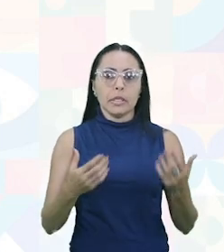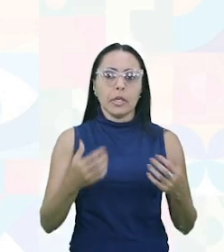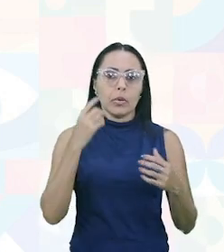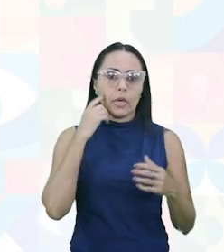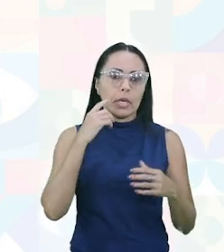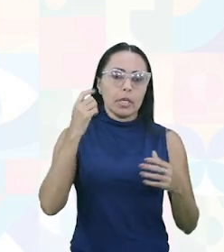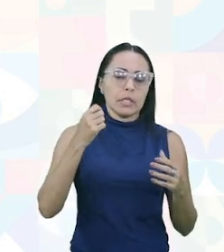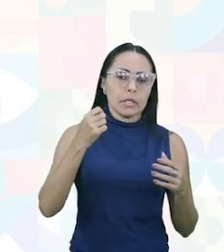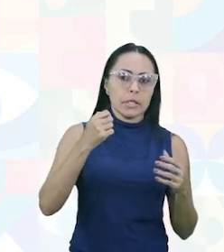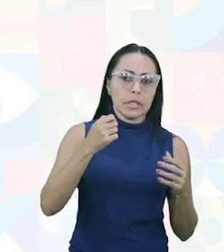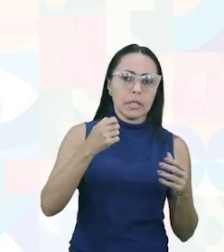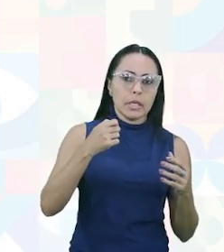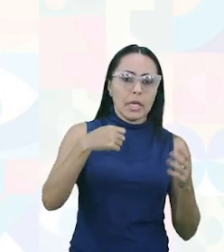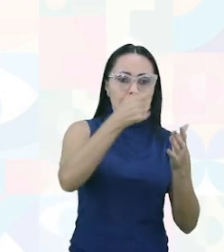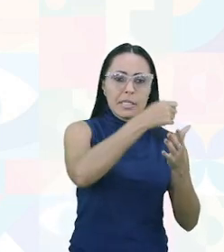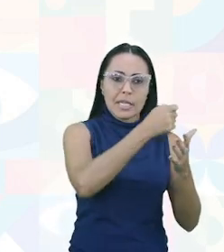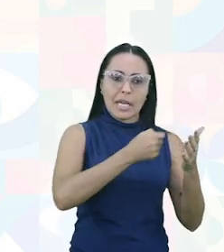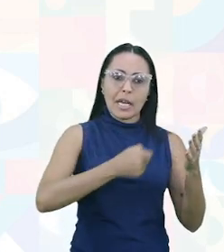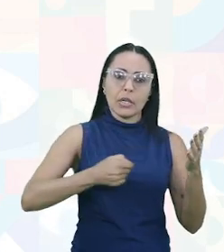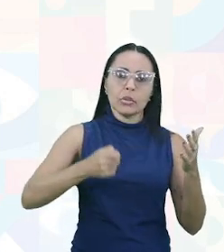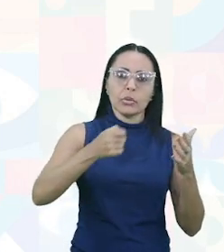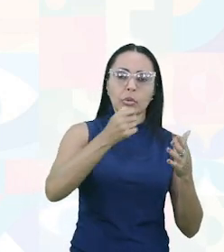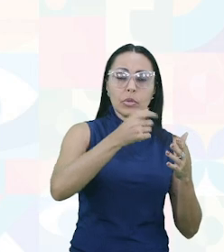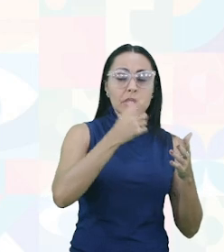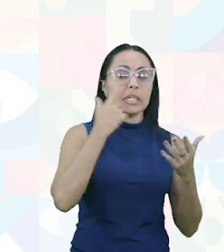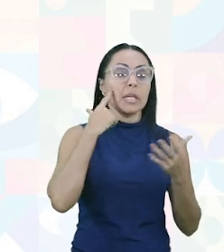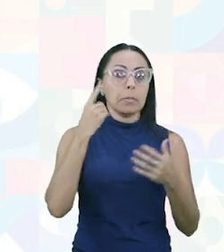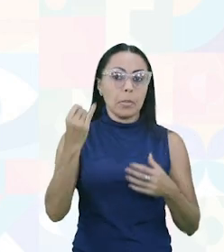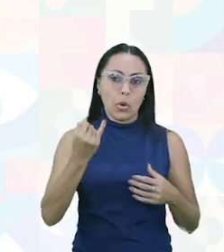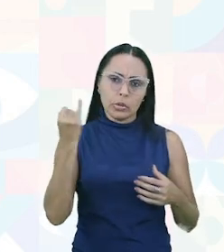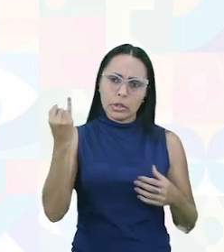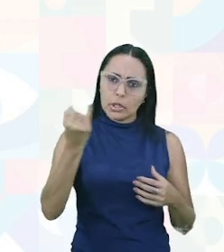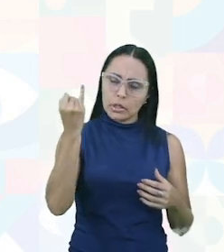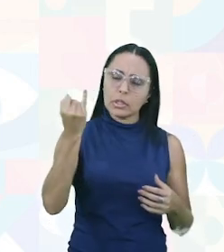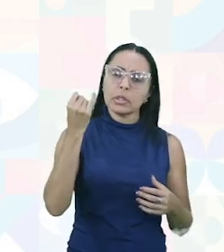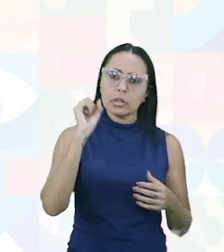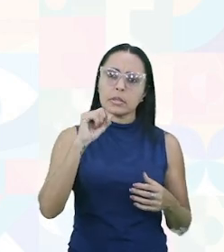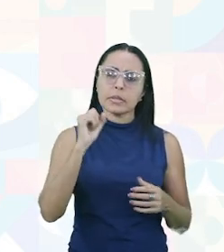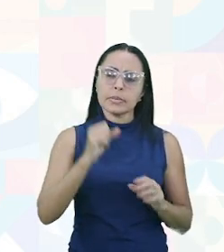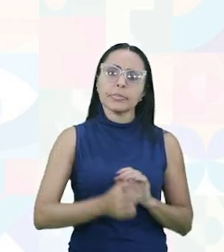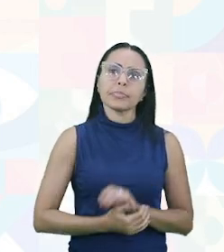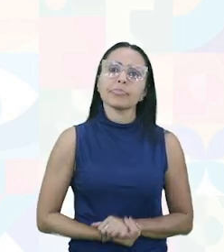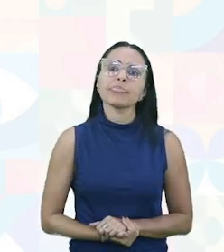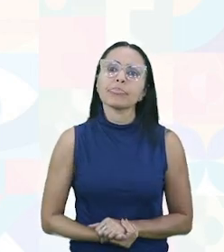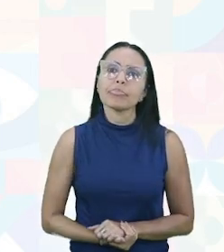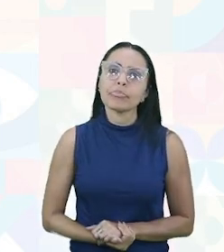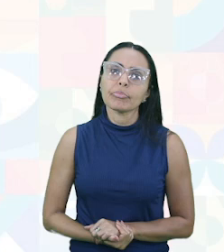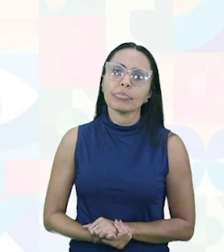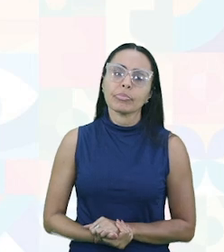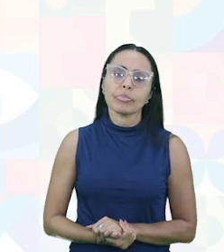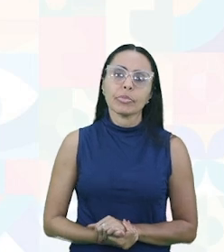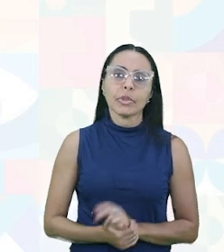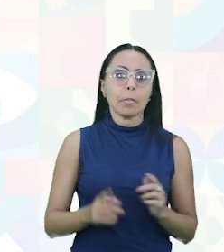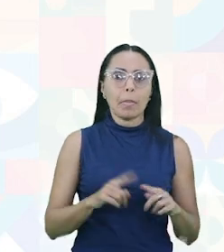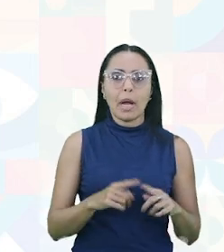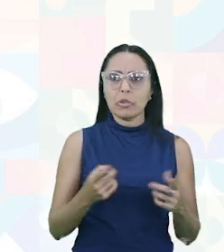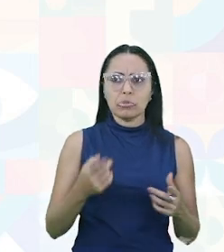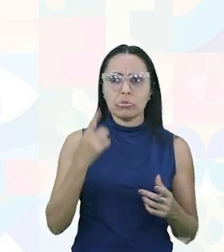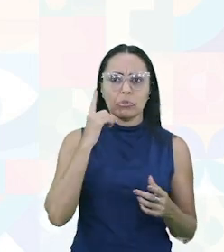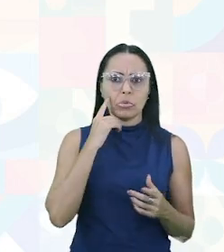tipo... Seria um material, assim, fundamental ou seria, tipo... é interessante se tiver, mas não é fundamental ter,